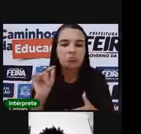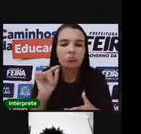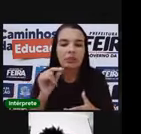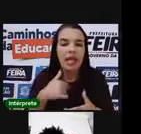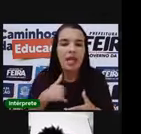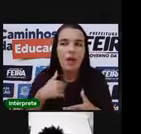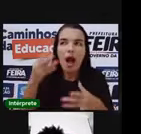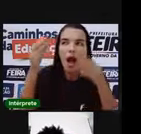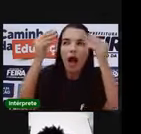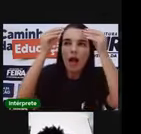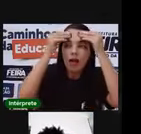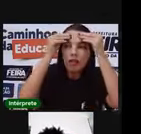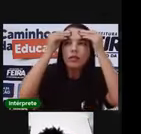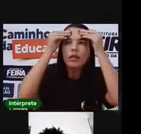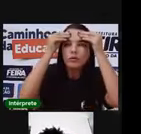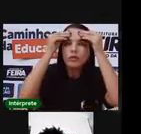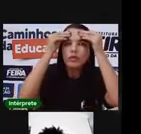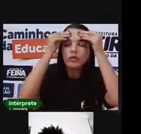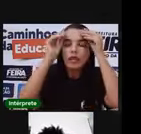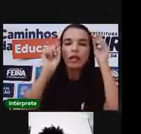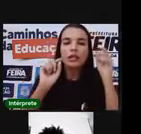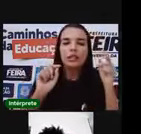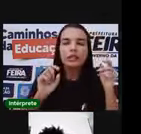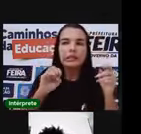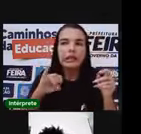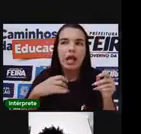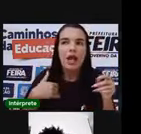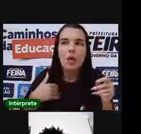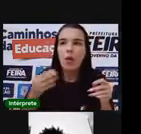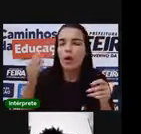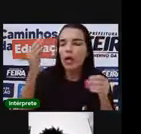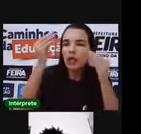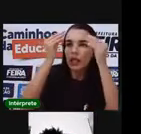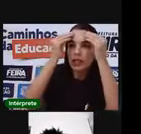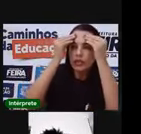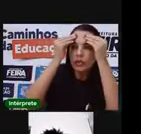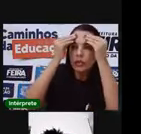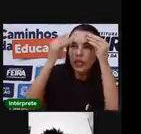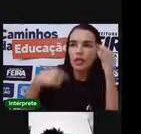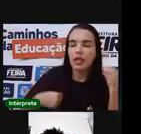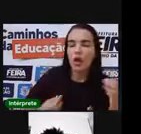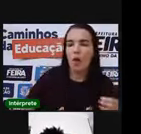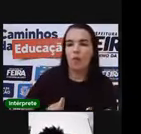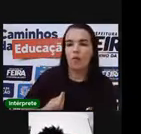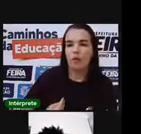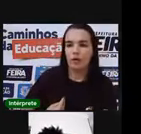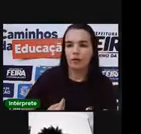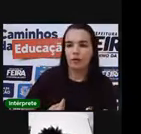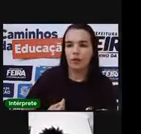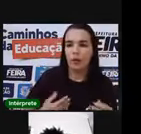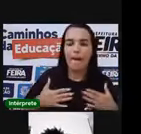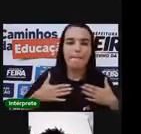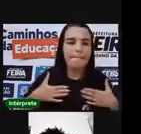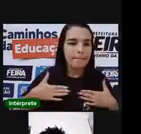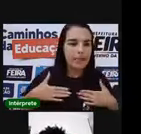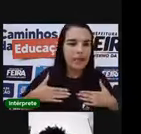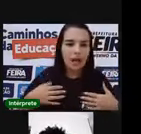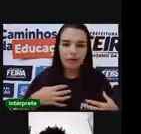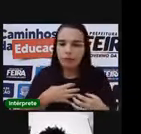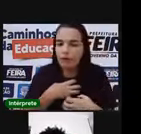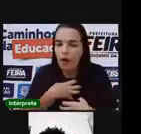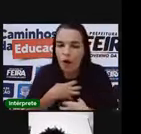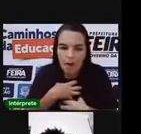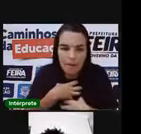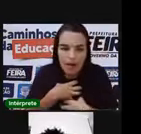que vive diferente de mim, eu consigo, gente, não é, fazer o meu abraço